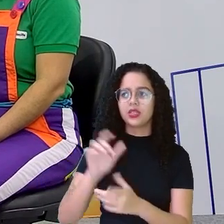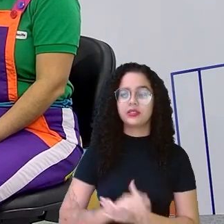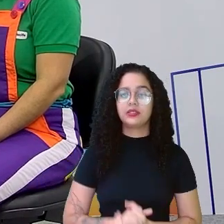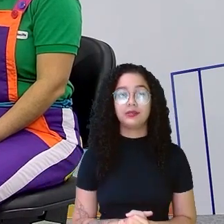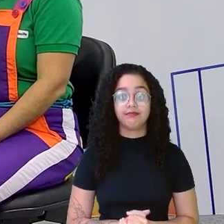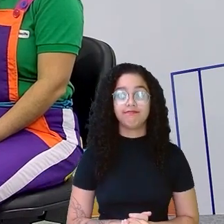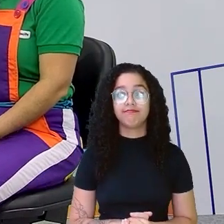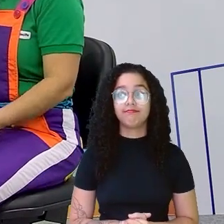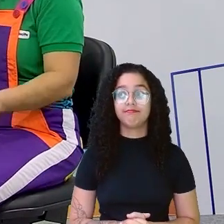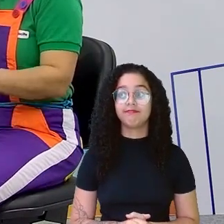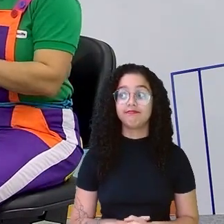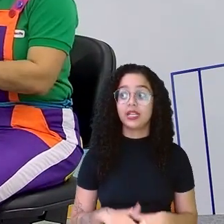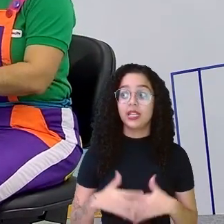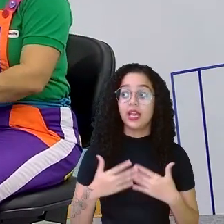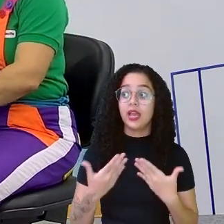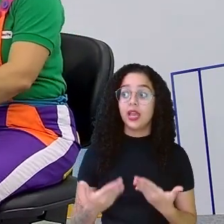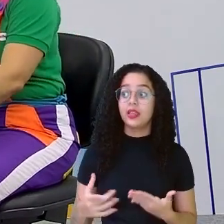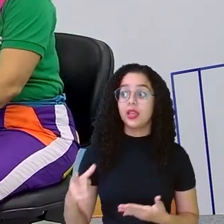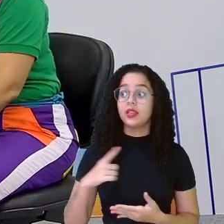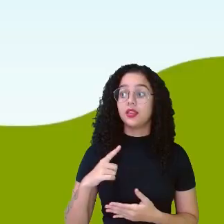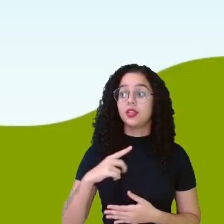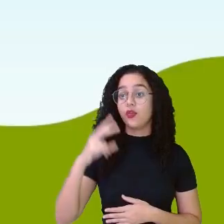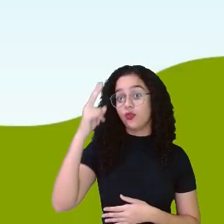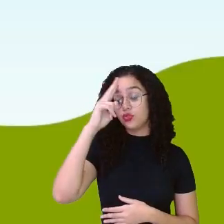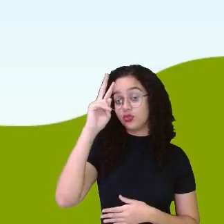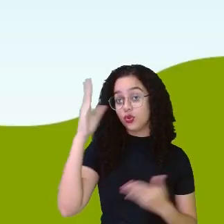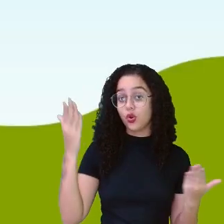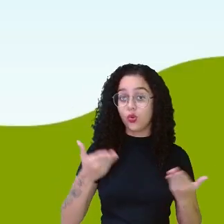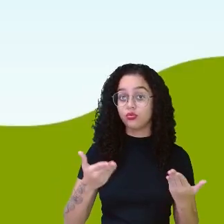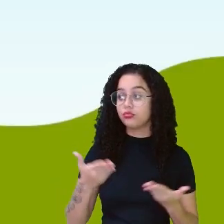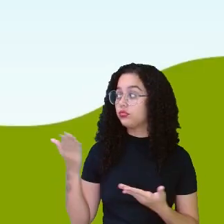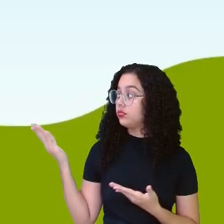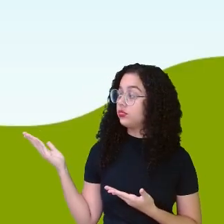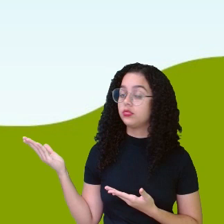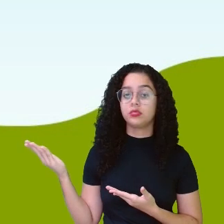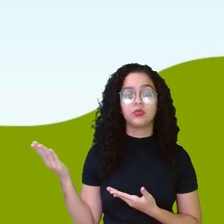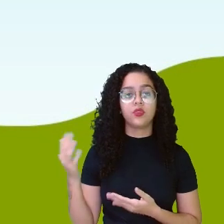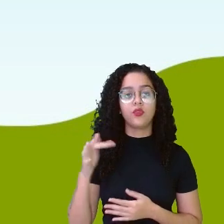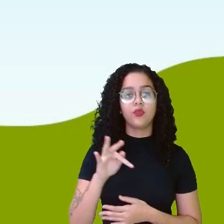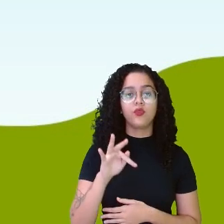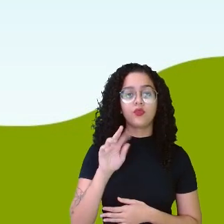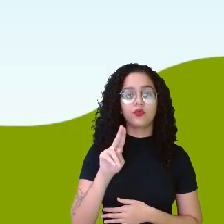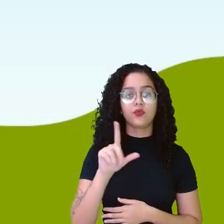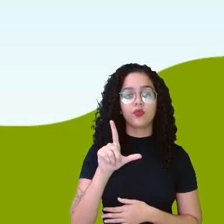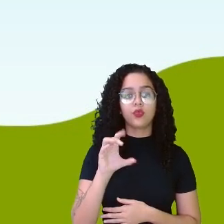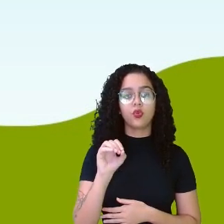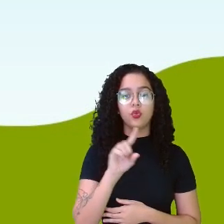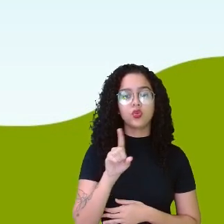será? Eita, tivemos a história hoje dela. É a